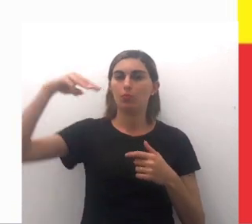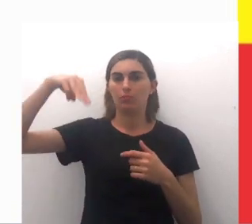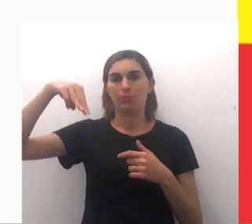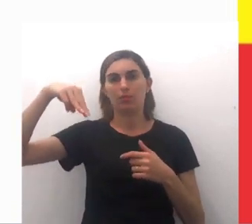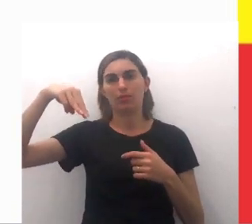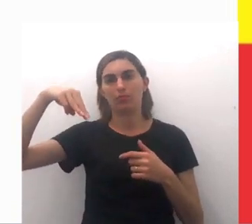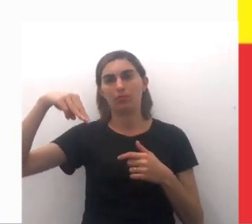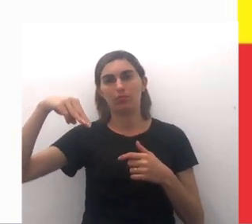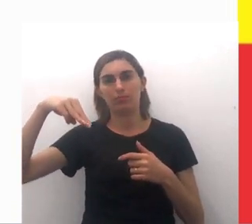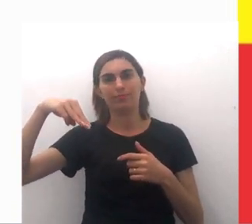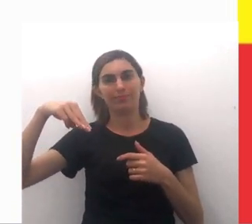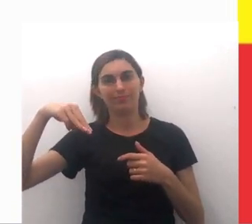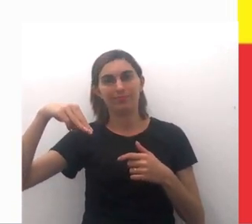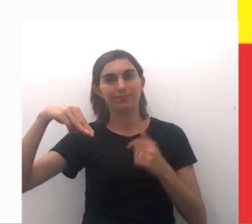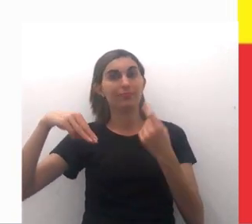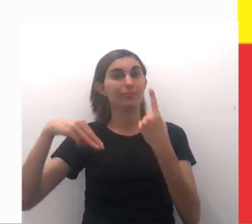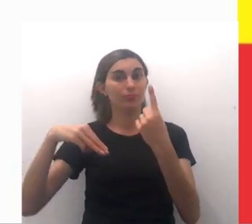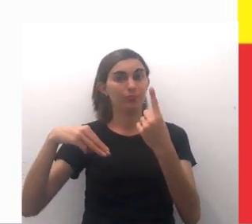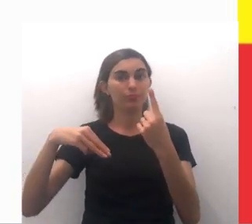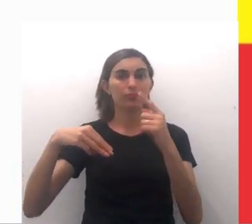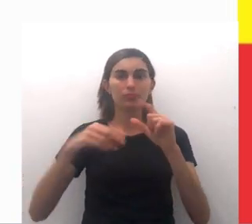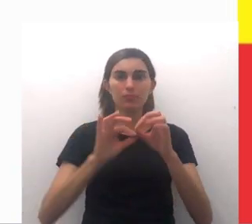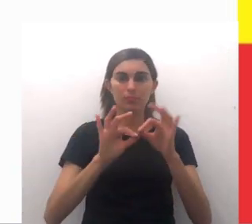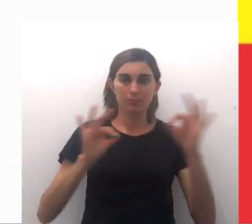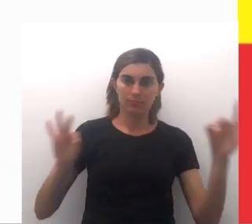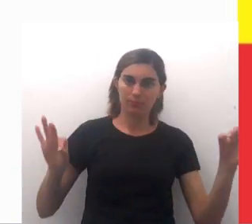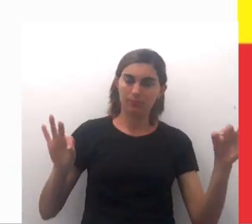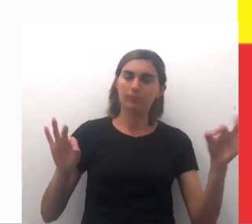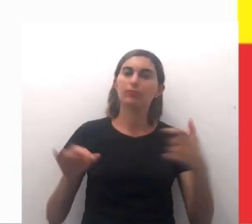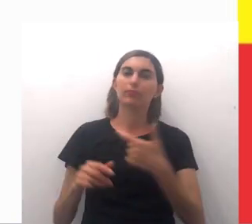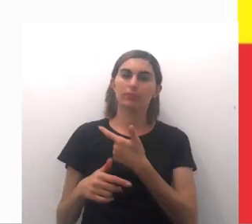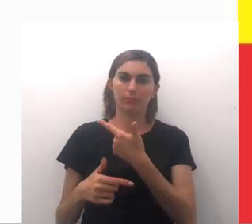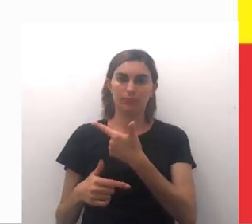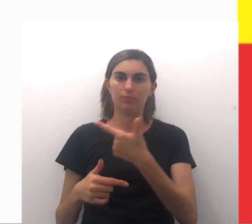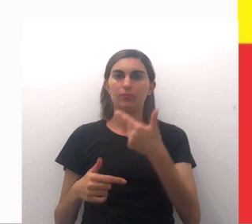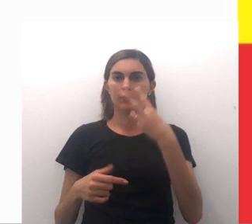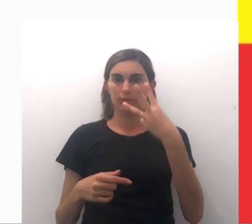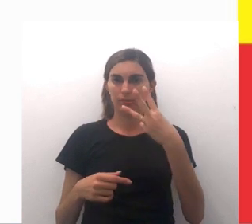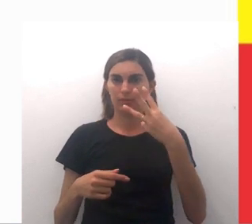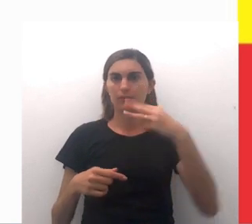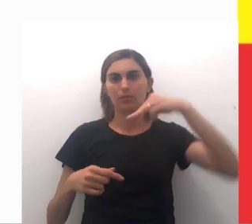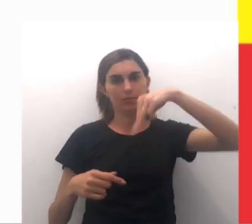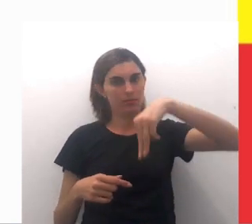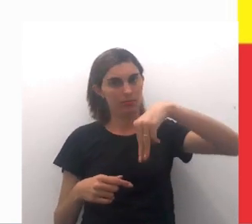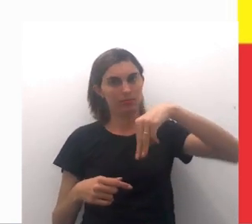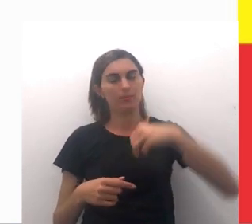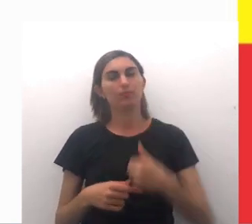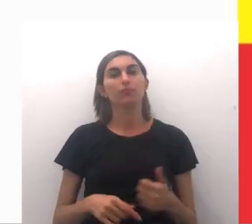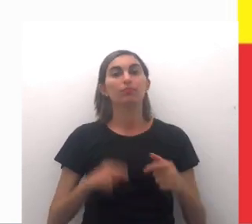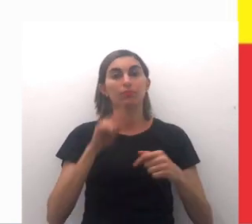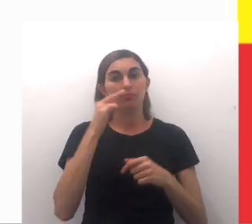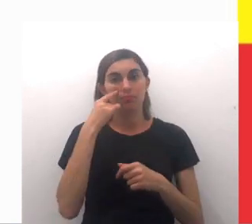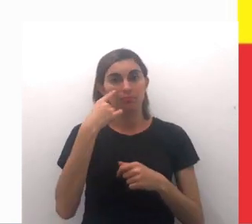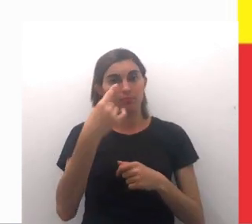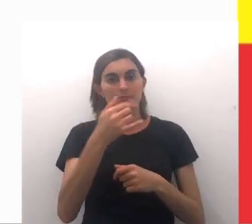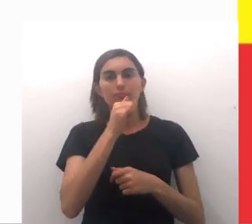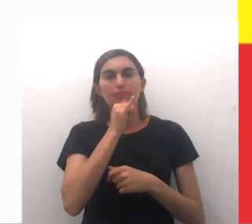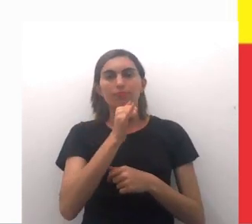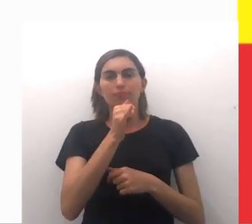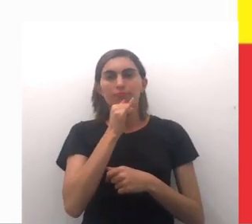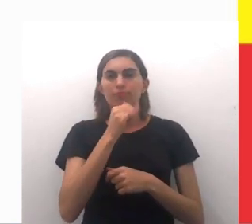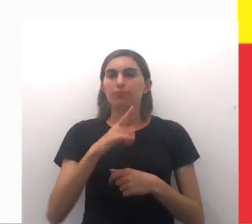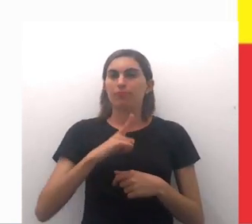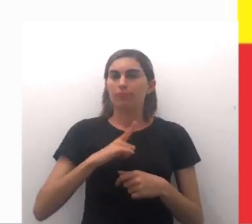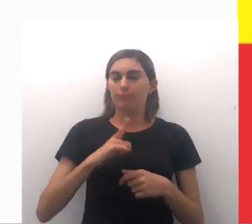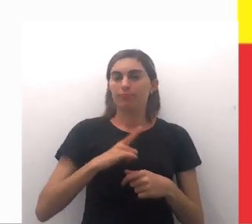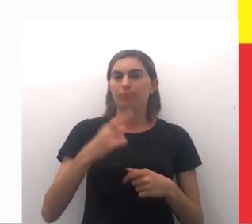vamos usar como fosse 1 metro. E a largura vamos usar 3 metros. Então, neste exemplo,